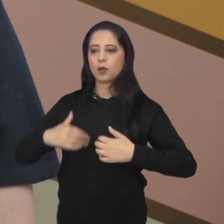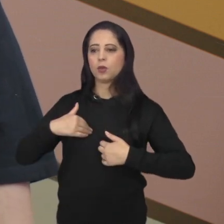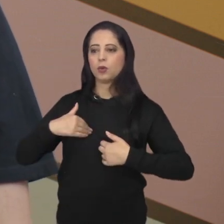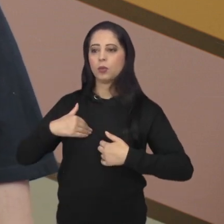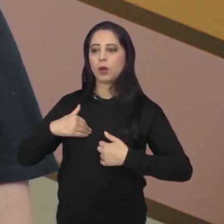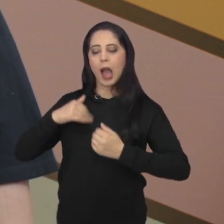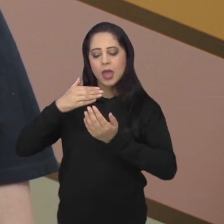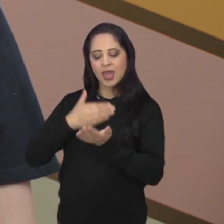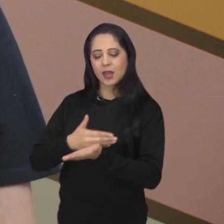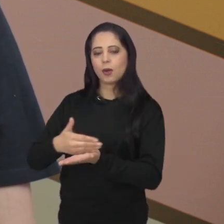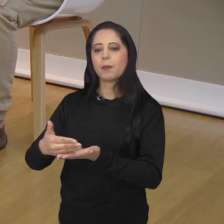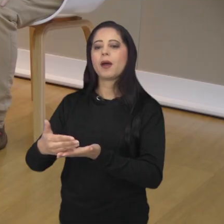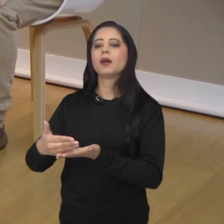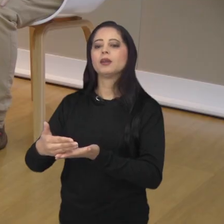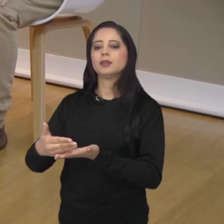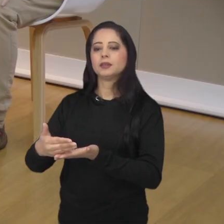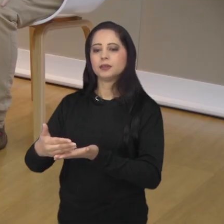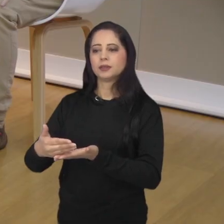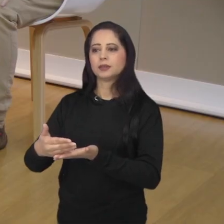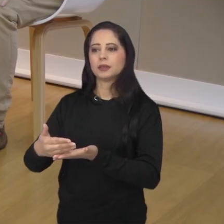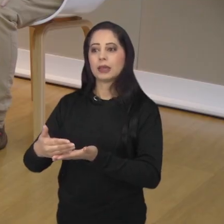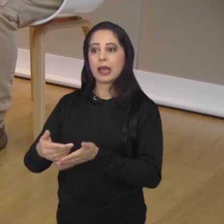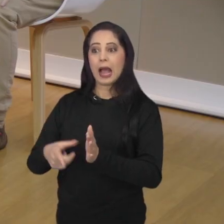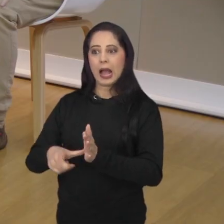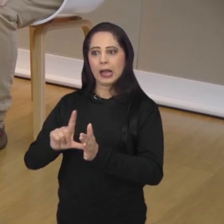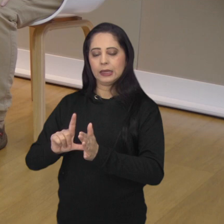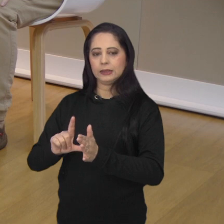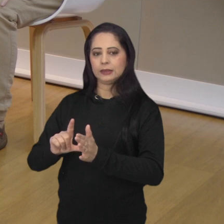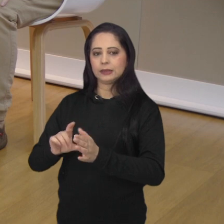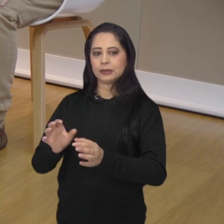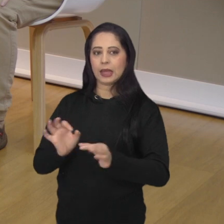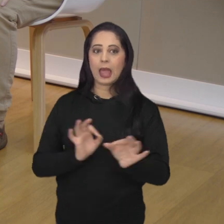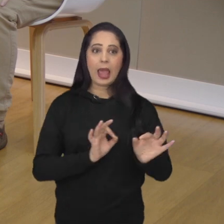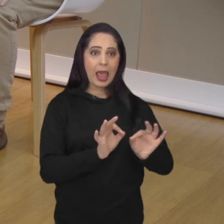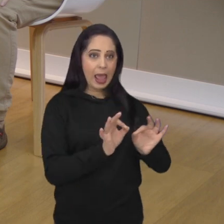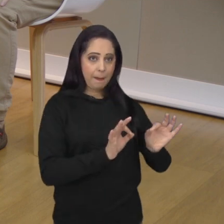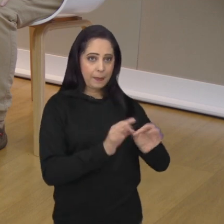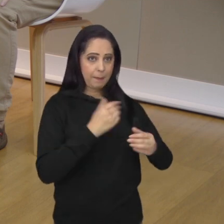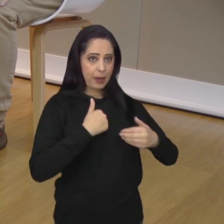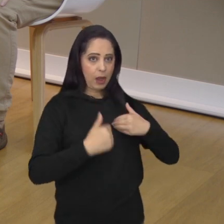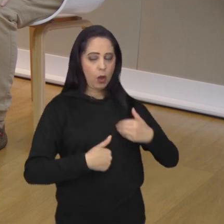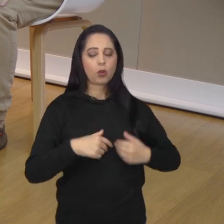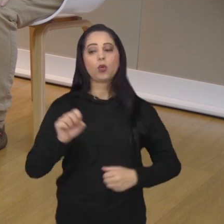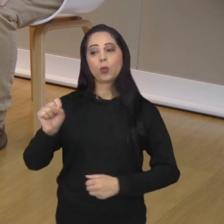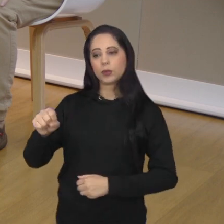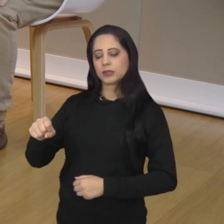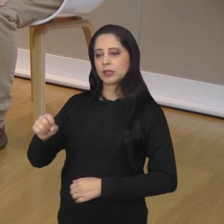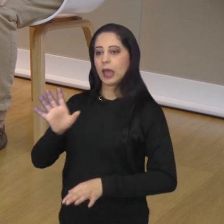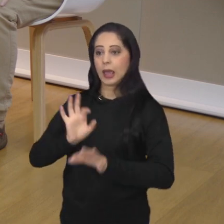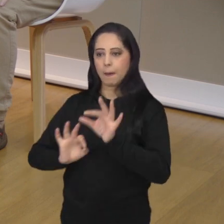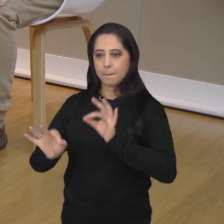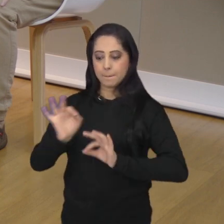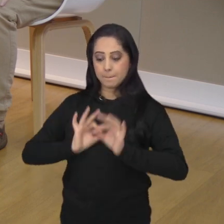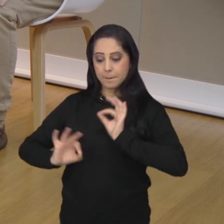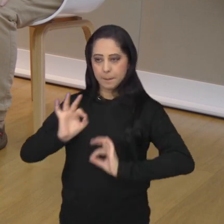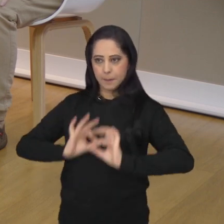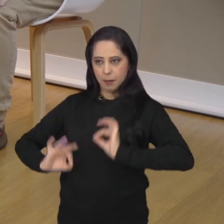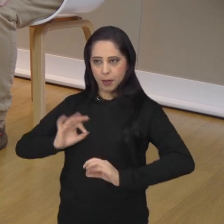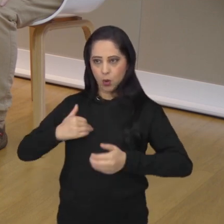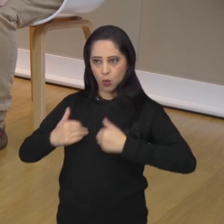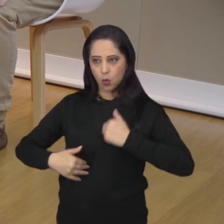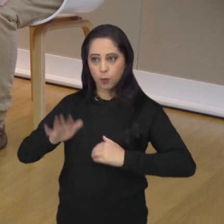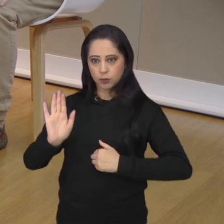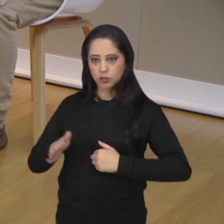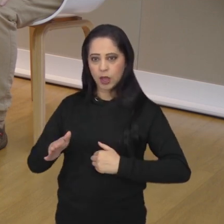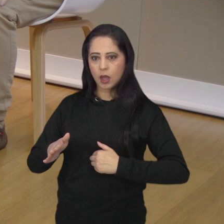para começar a meditar. Faço uma preparação prévia. É uma introdução. É uma introdução. E depois eu começo realmente